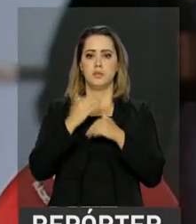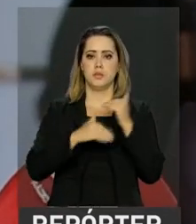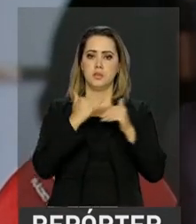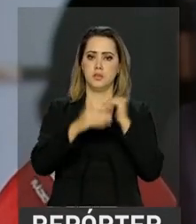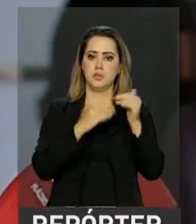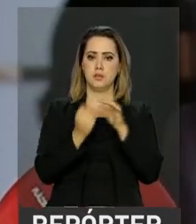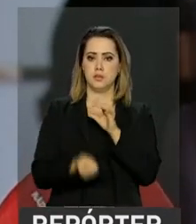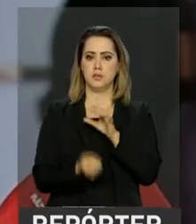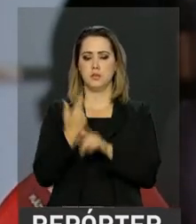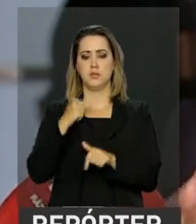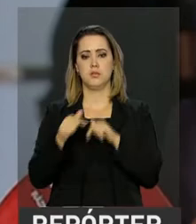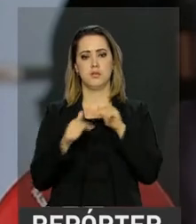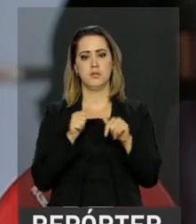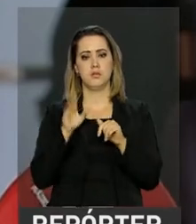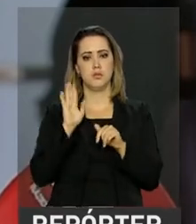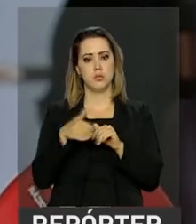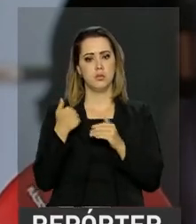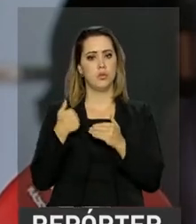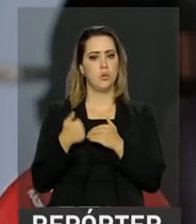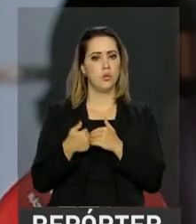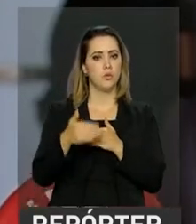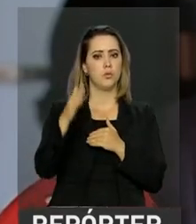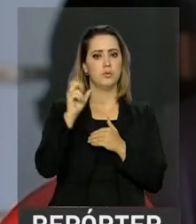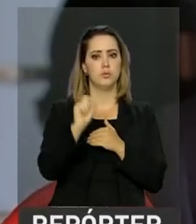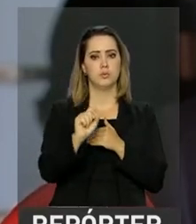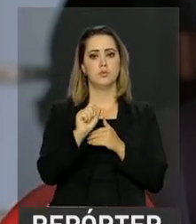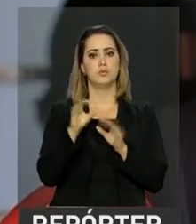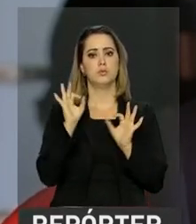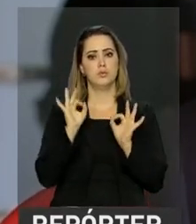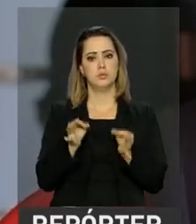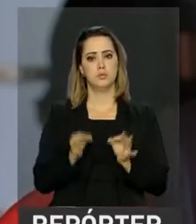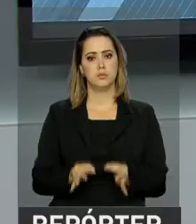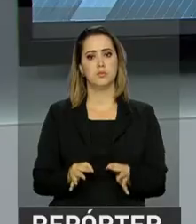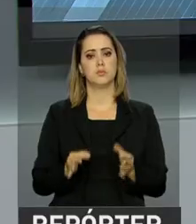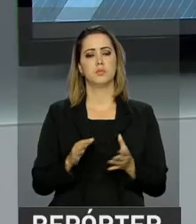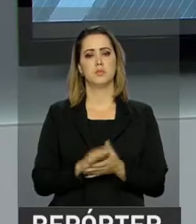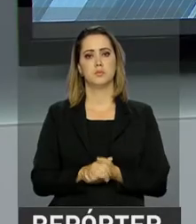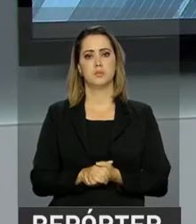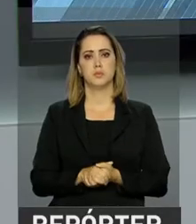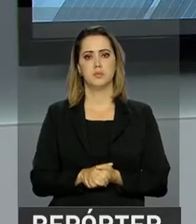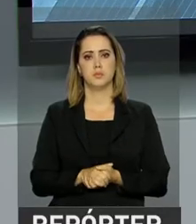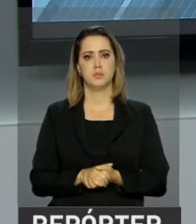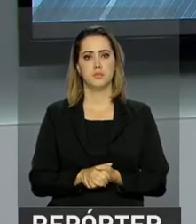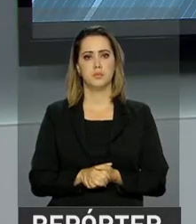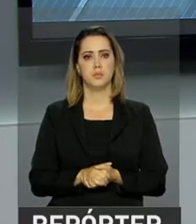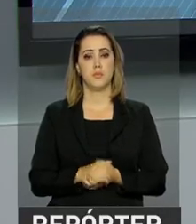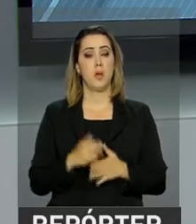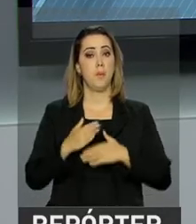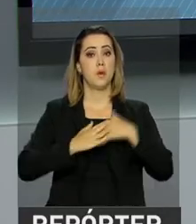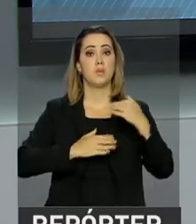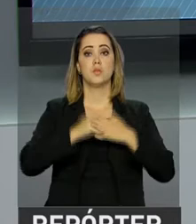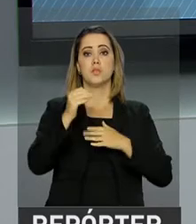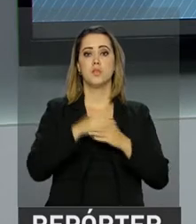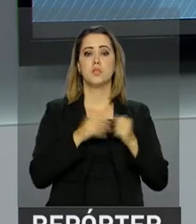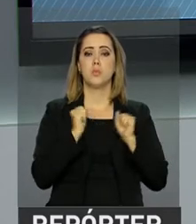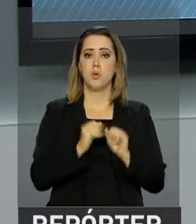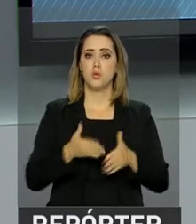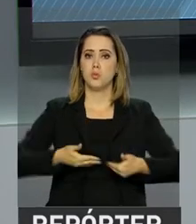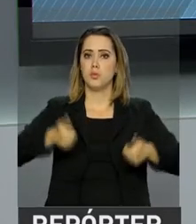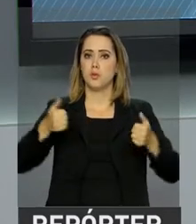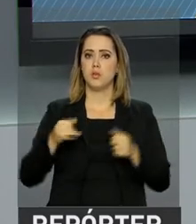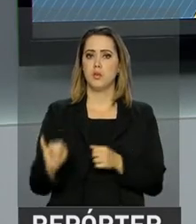empregos, etc. Isso já começa, de fato, a acontecer. Qualificação profissional pode trazer